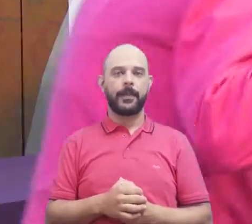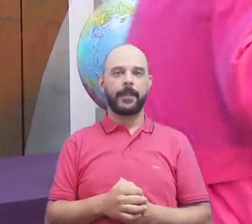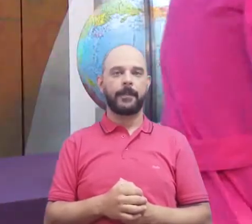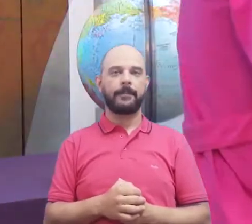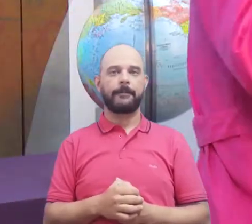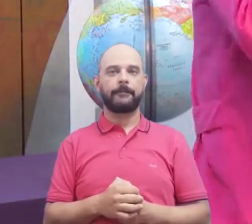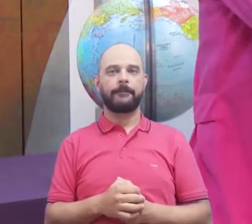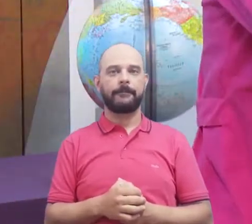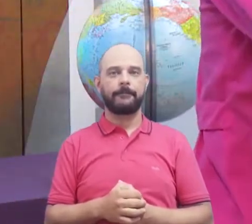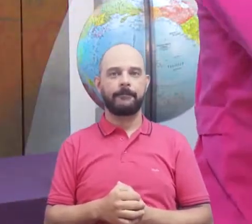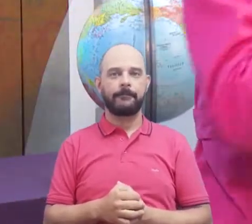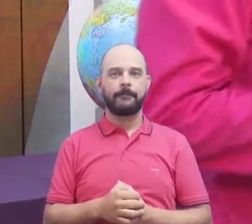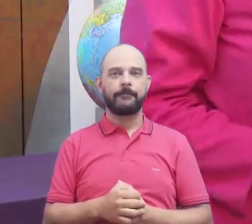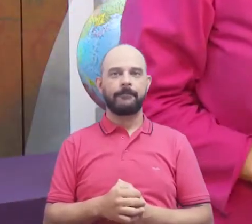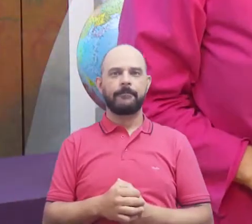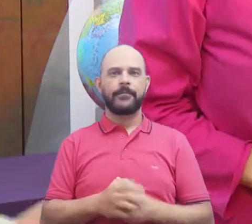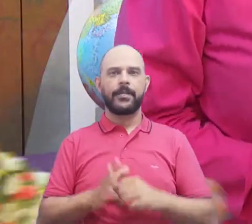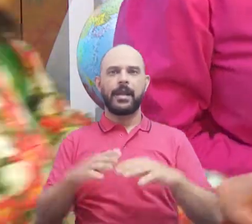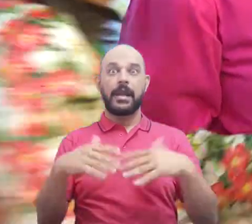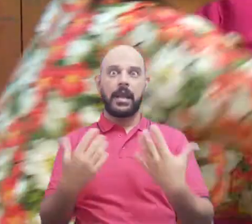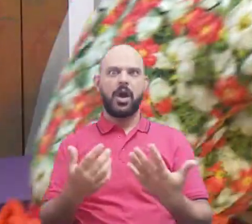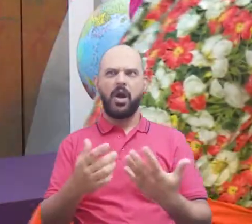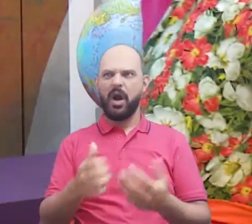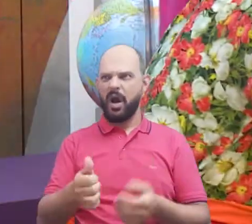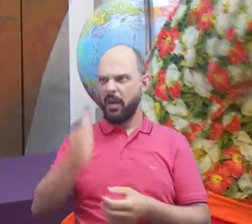O seu desafio é beber água da lagoa?